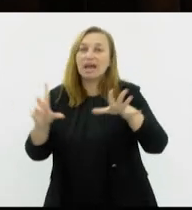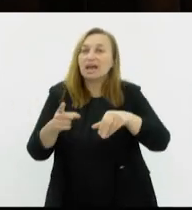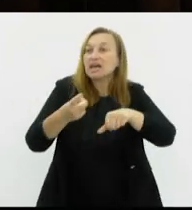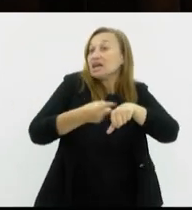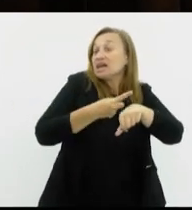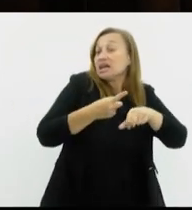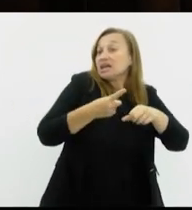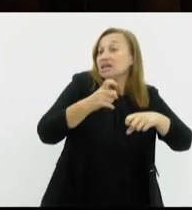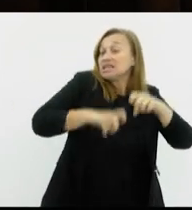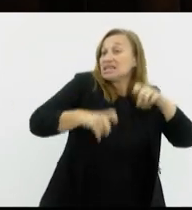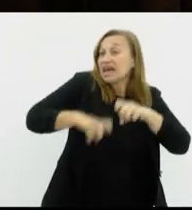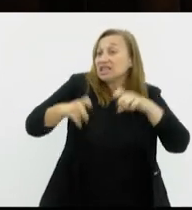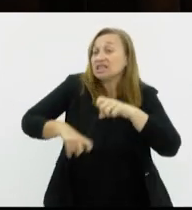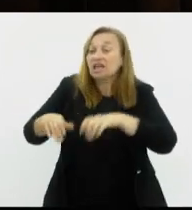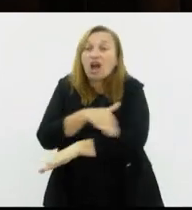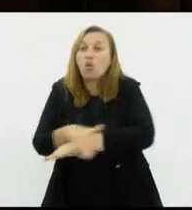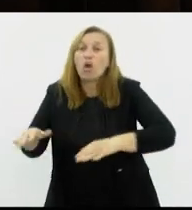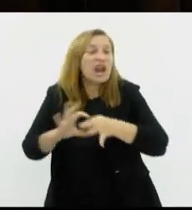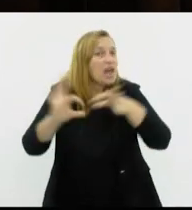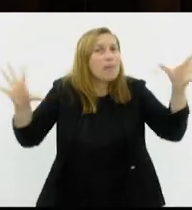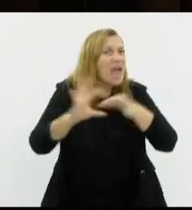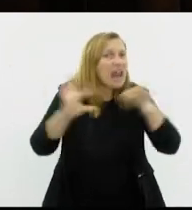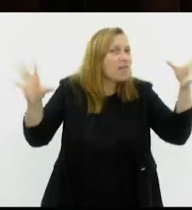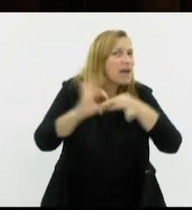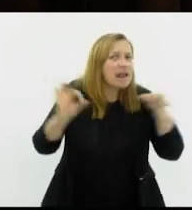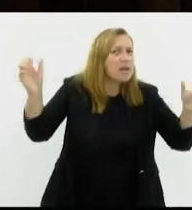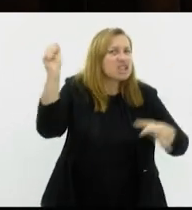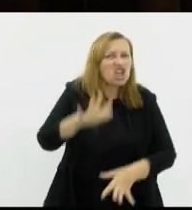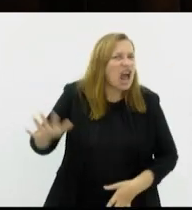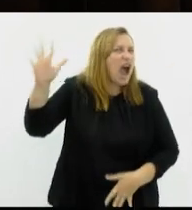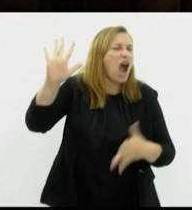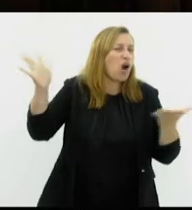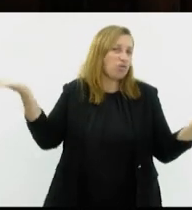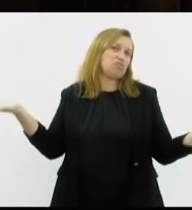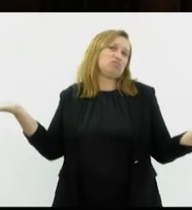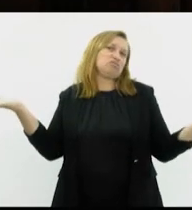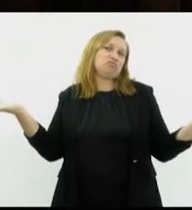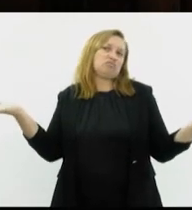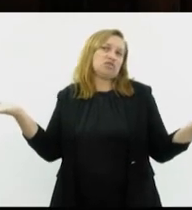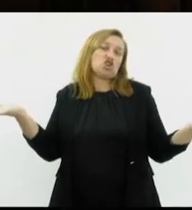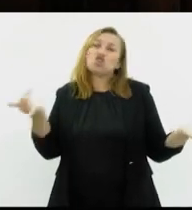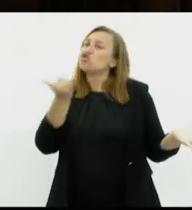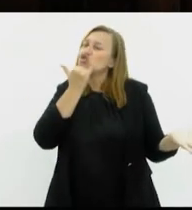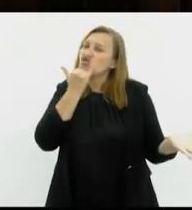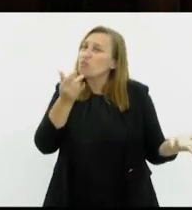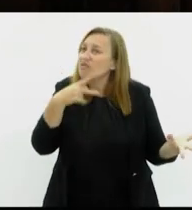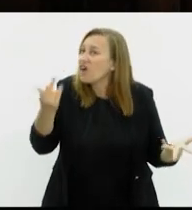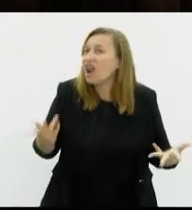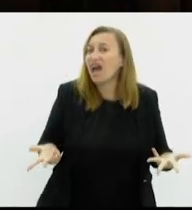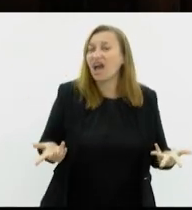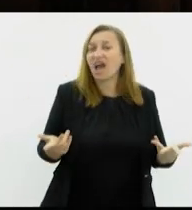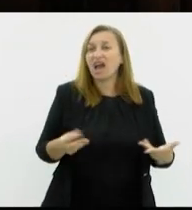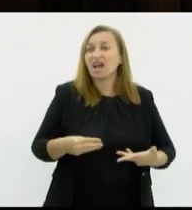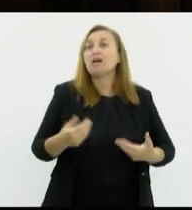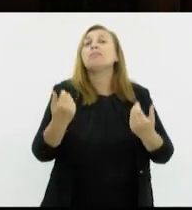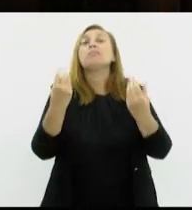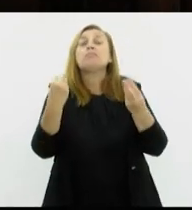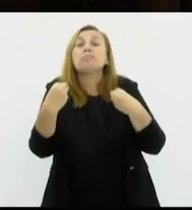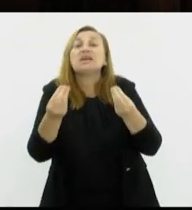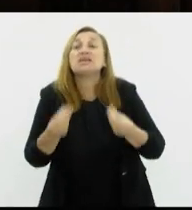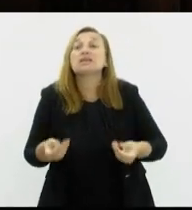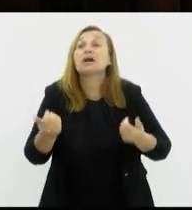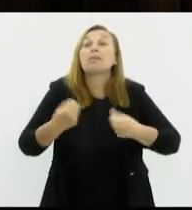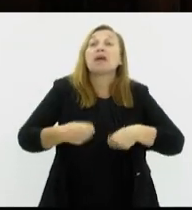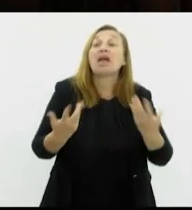Libera putaria logo, porra. Desculpa aí falar esse termo, né? Libera tudo, para que precisa, então? Se isso